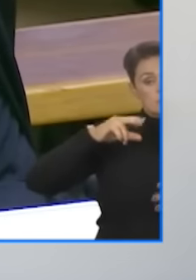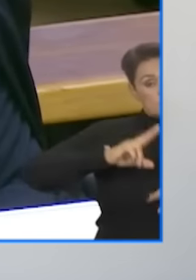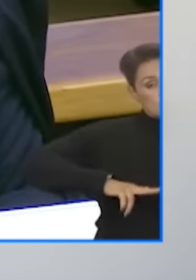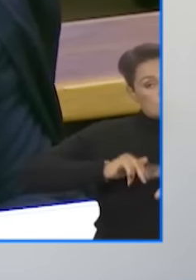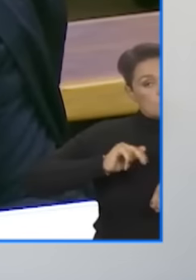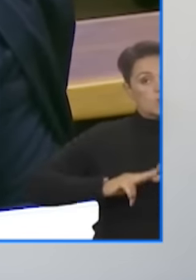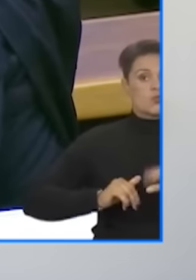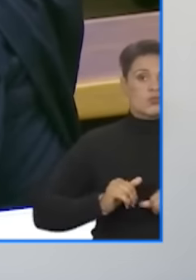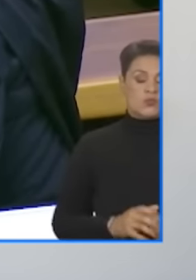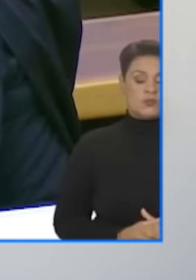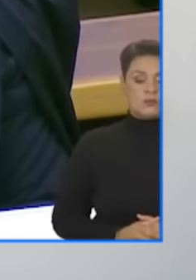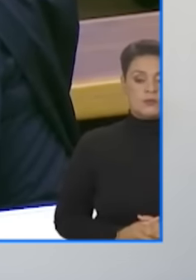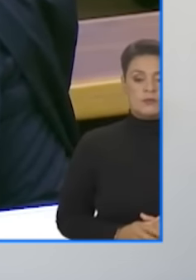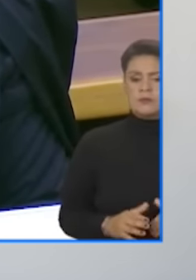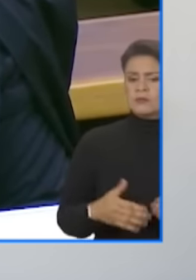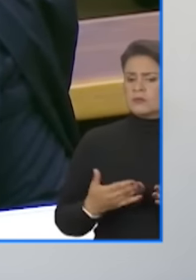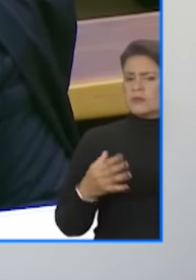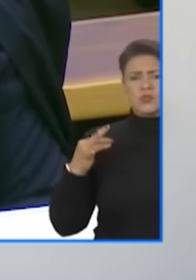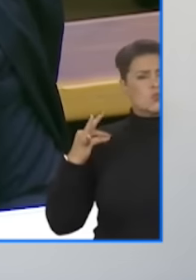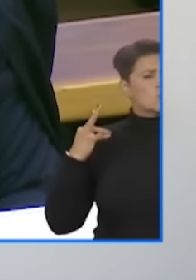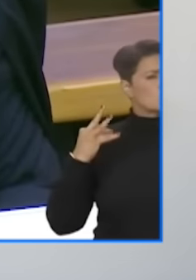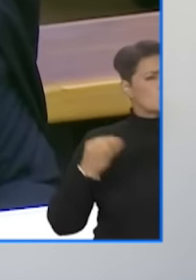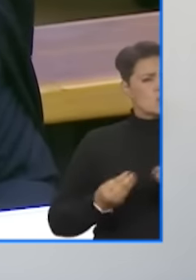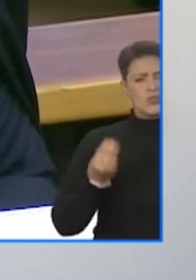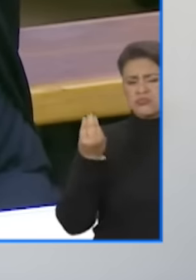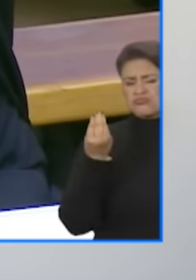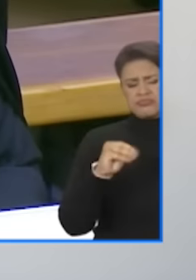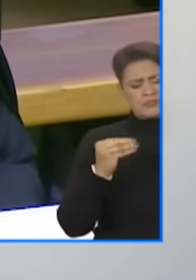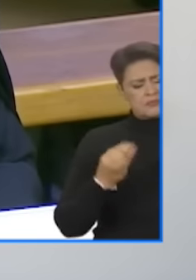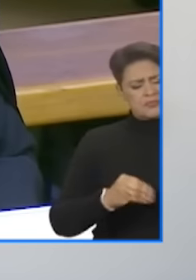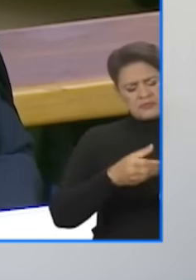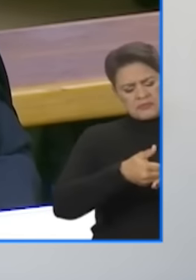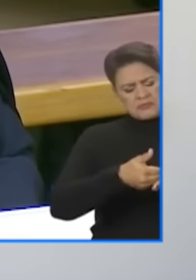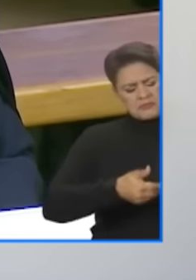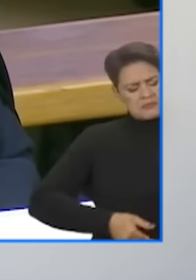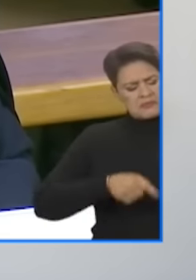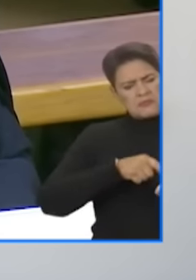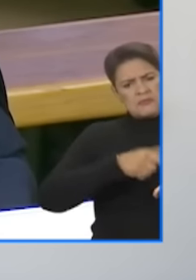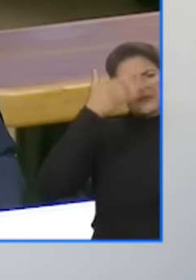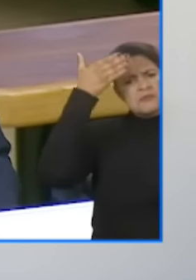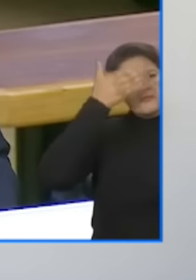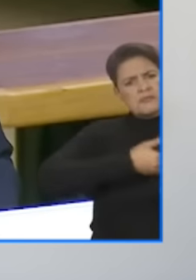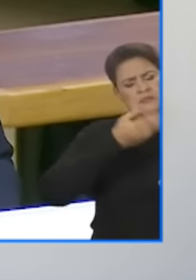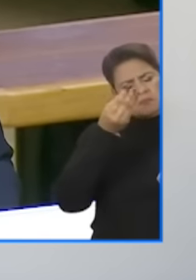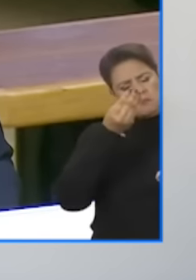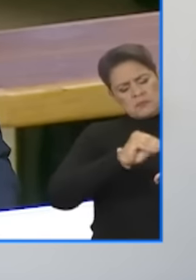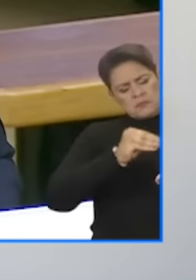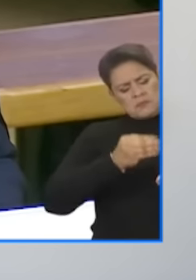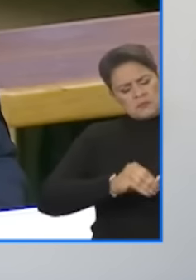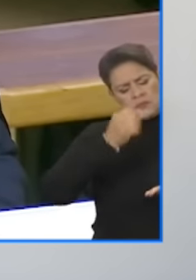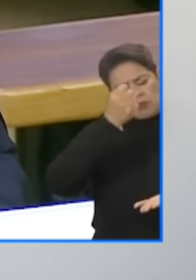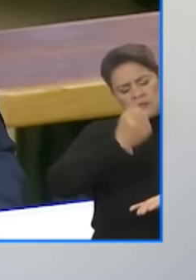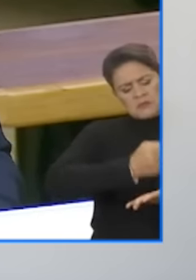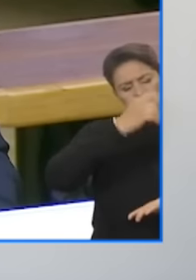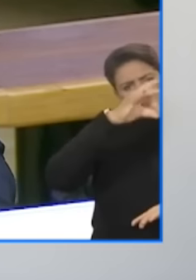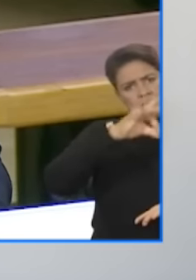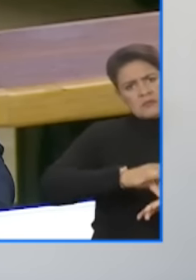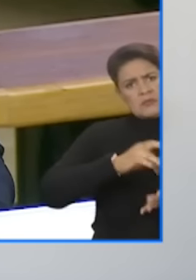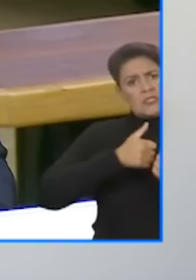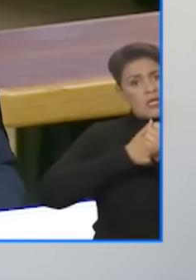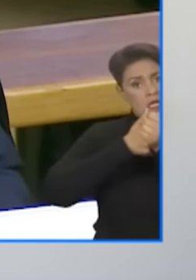ideal. Porém, não há o que se fazer. Já que o CNJ não pode correcionar, o regimento interno do STF nada prevê em